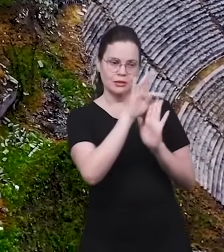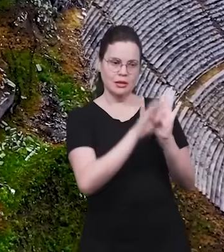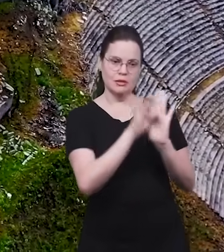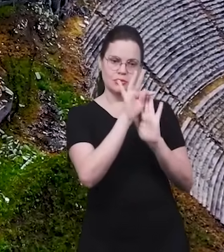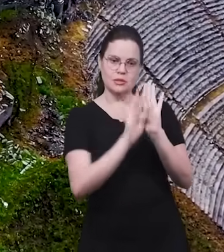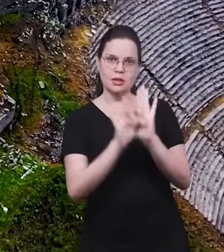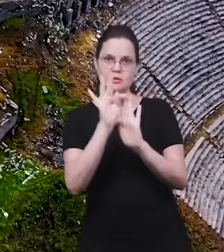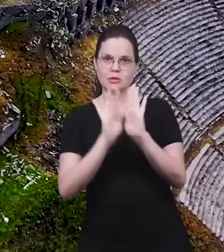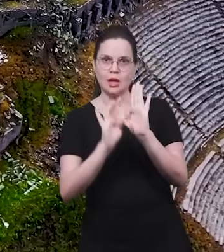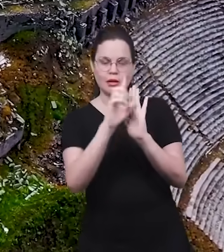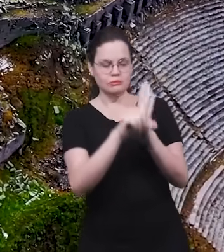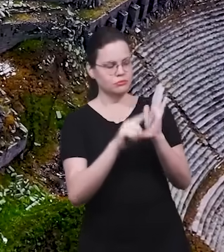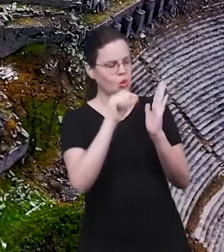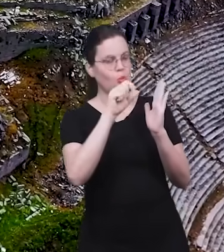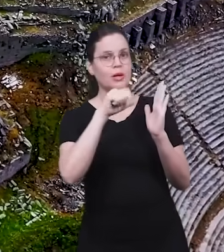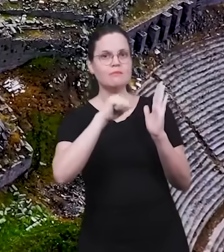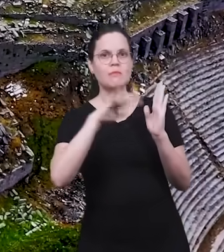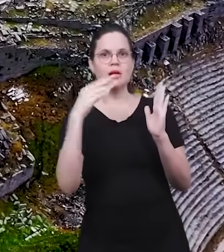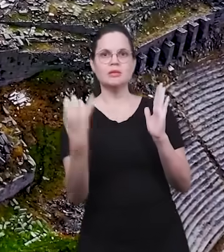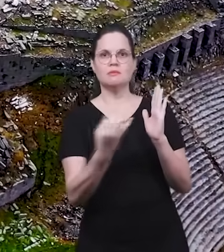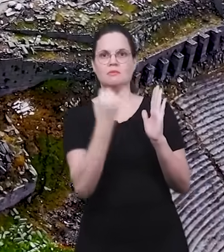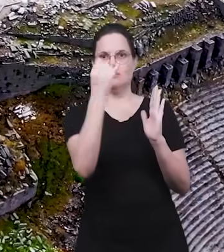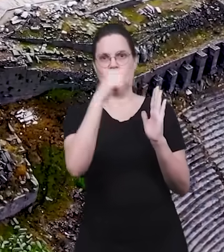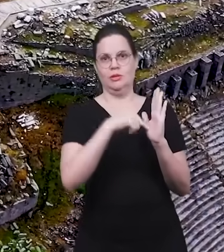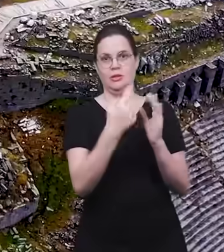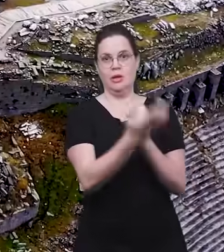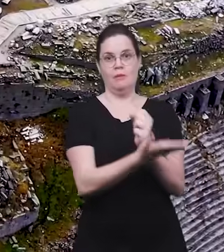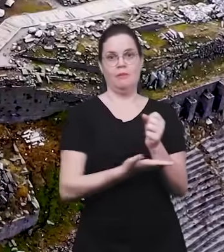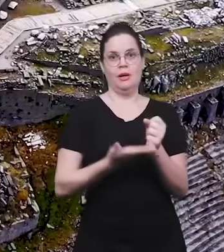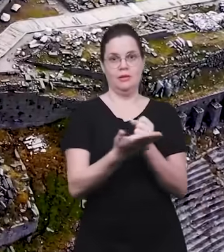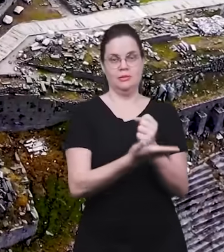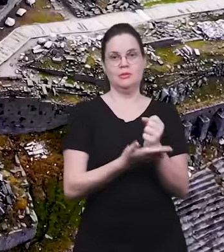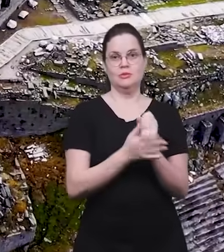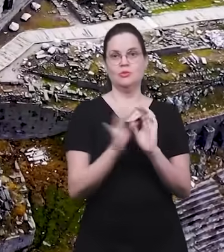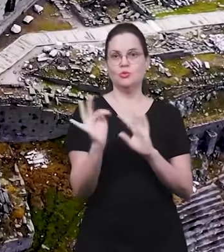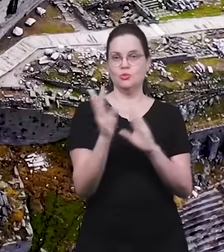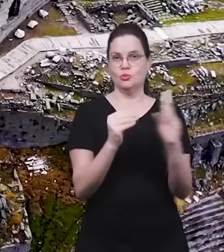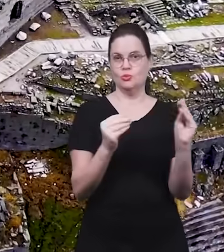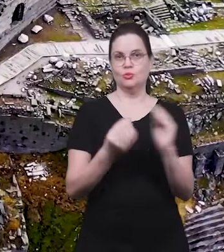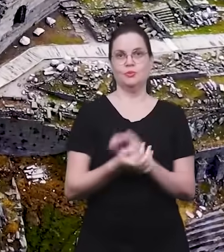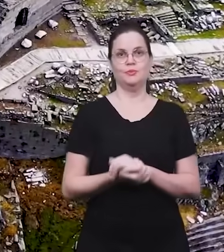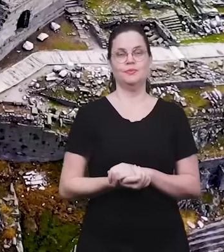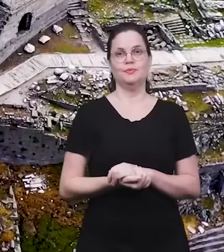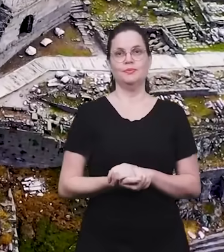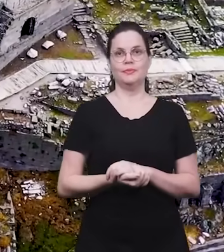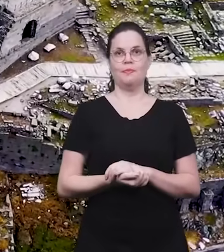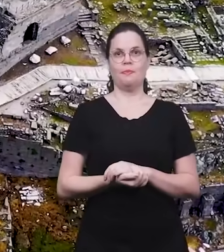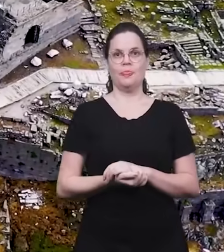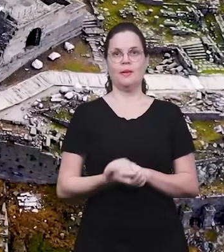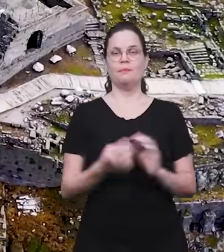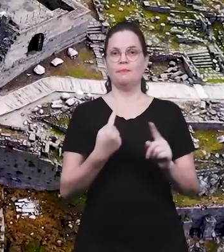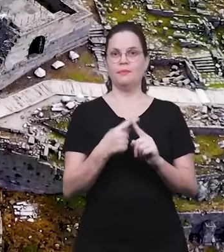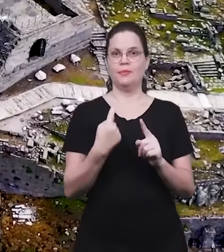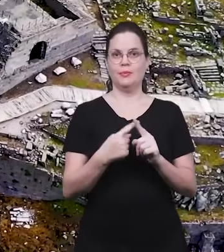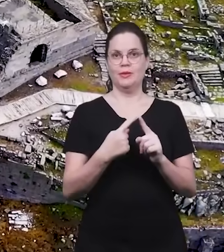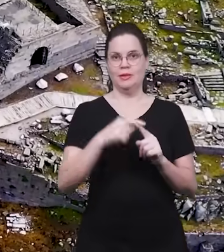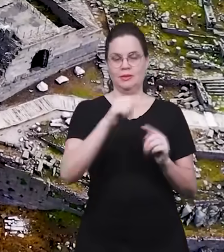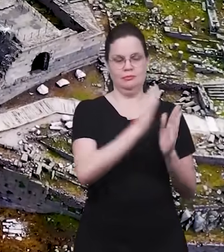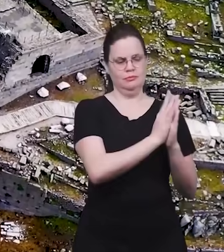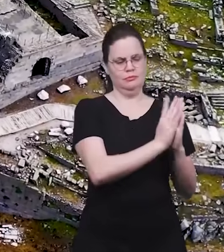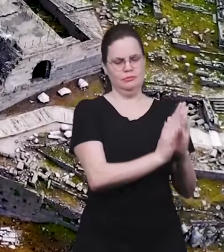essencial, a essência. E no decorrer das